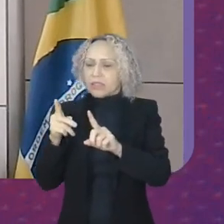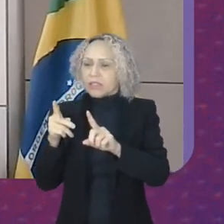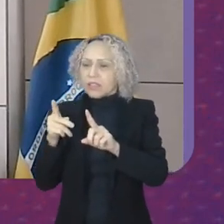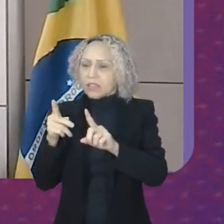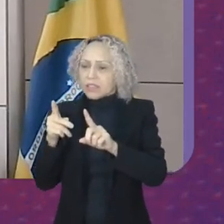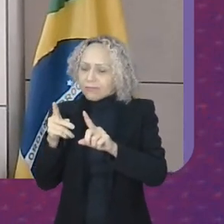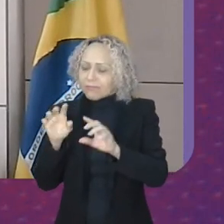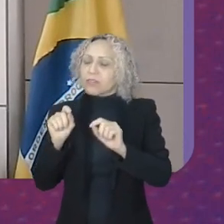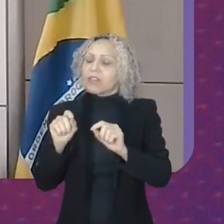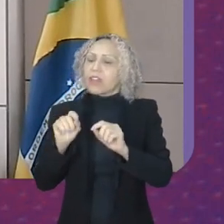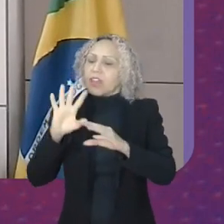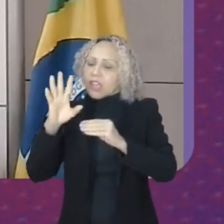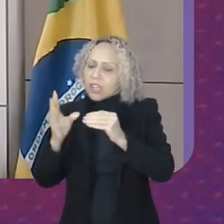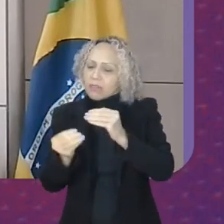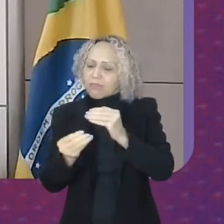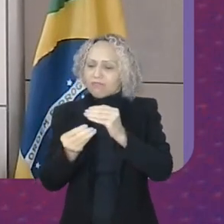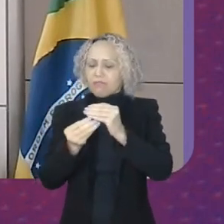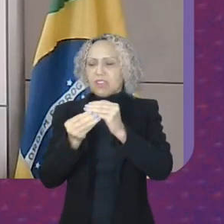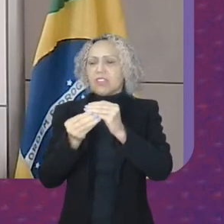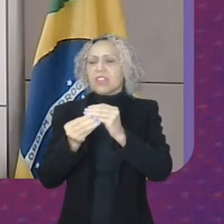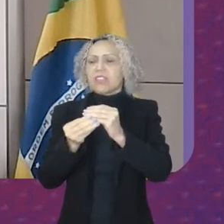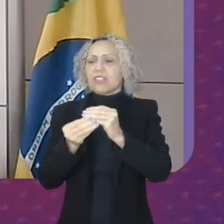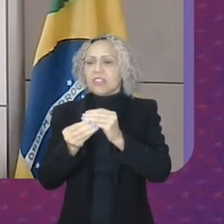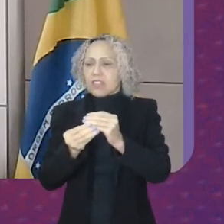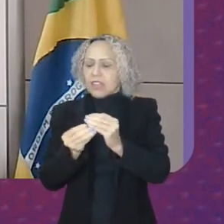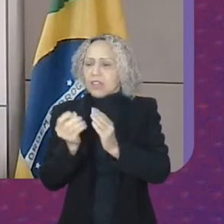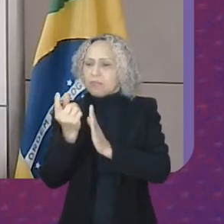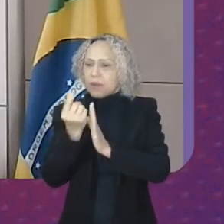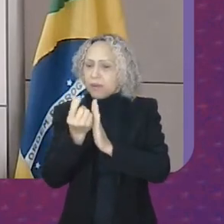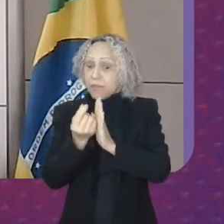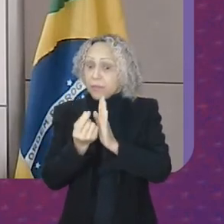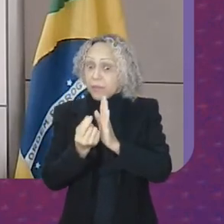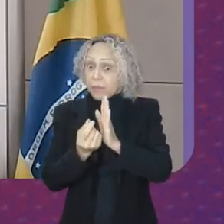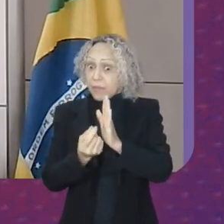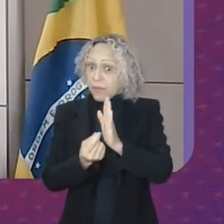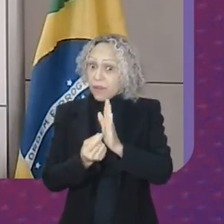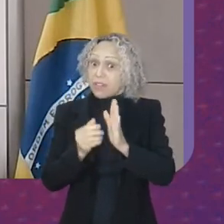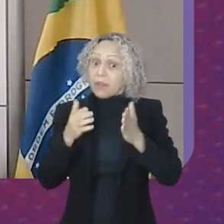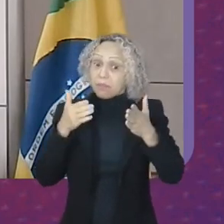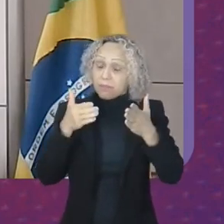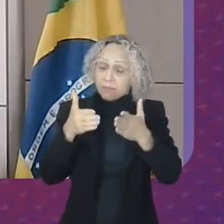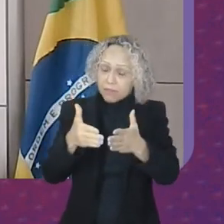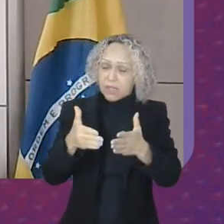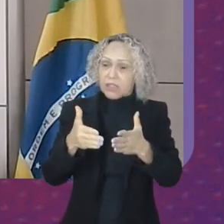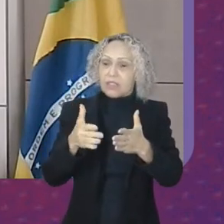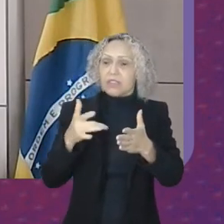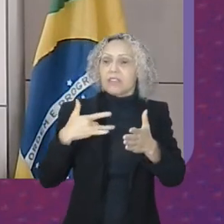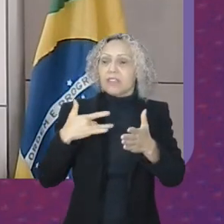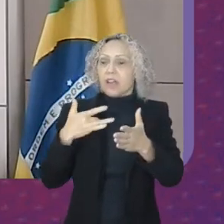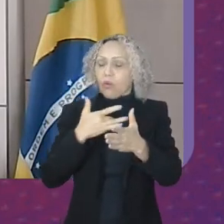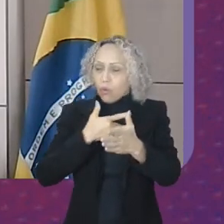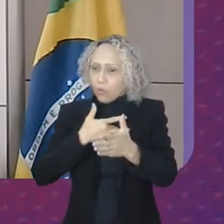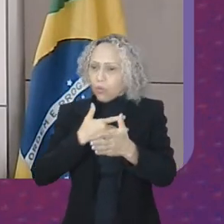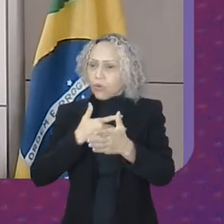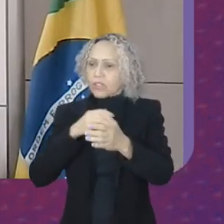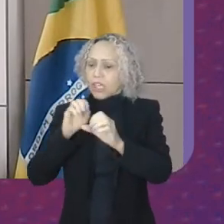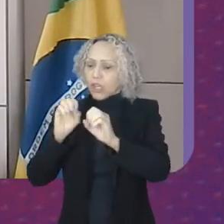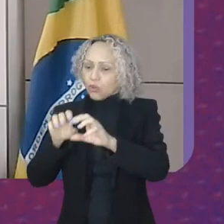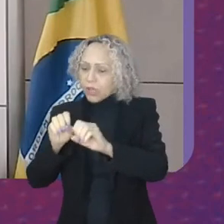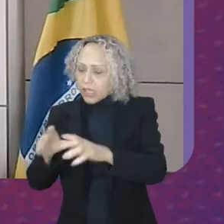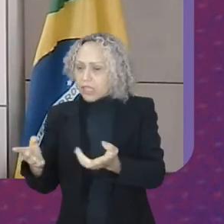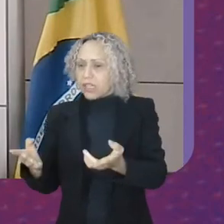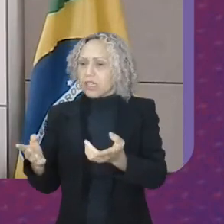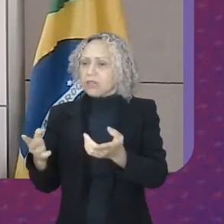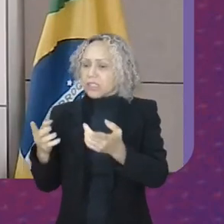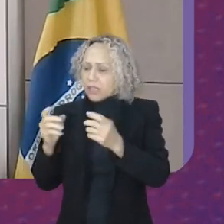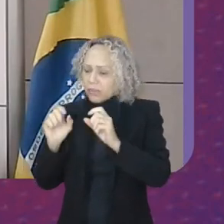Para a autonomia econômica, para a saúde, para a educação, para a violência, para o enfrentamento à violência.